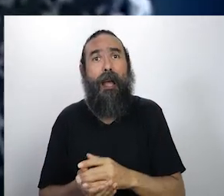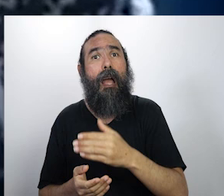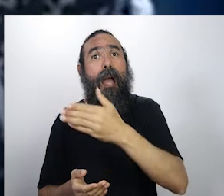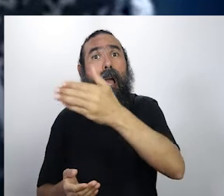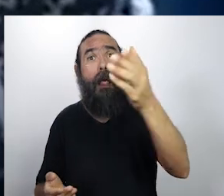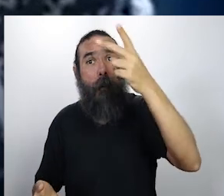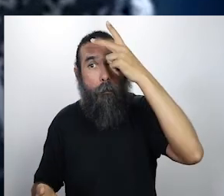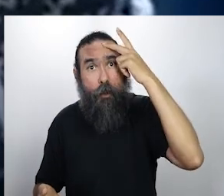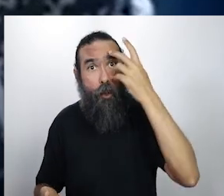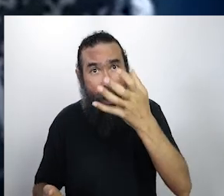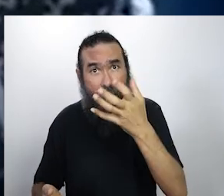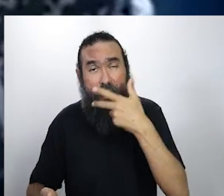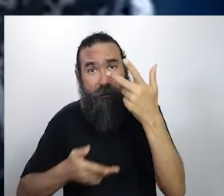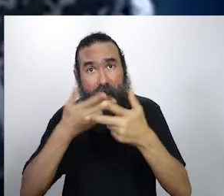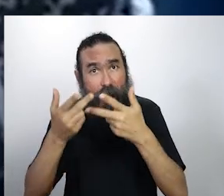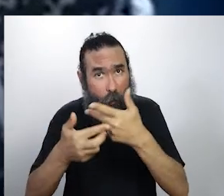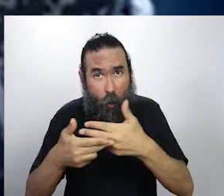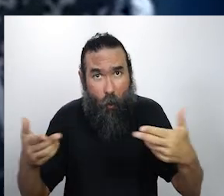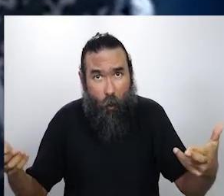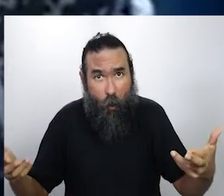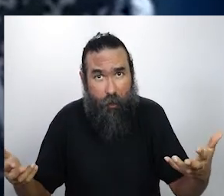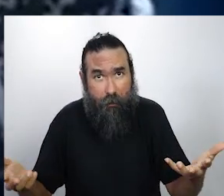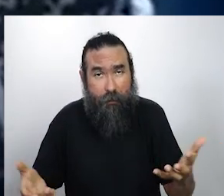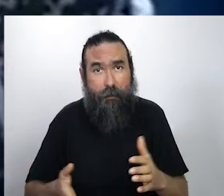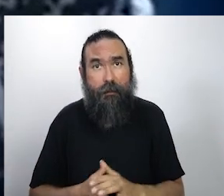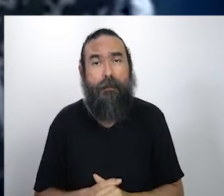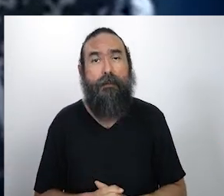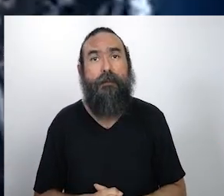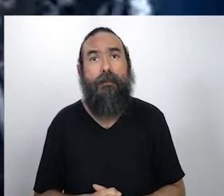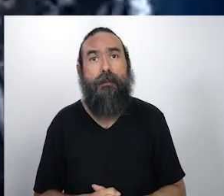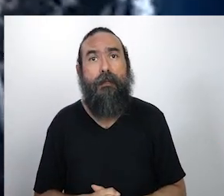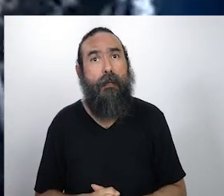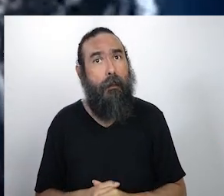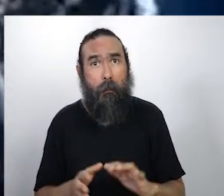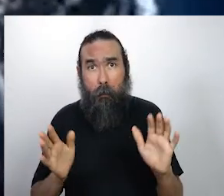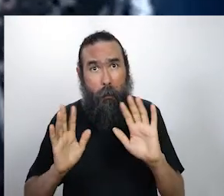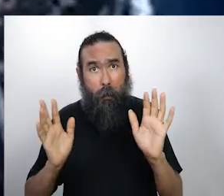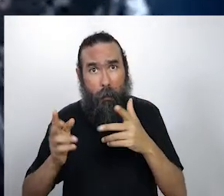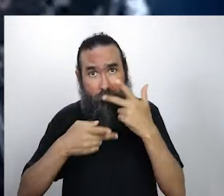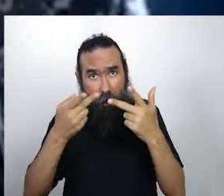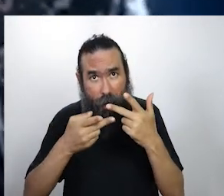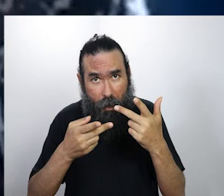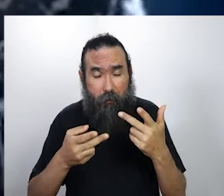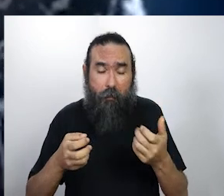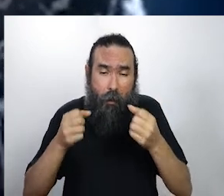Senão a gente pode fechar e agradecendo a todos e a todas.